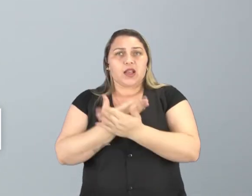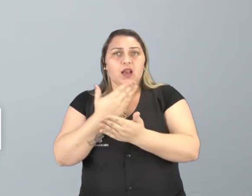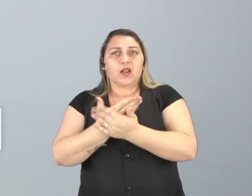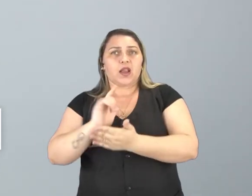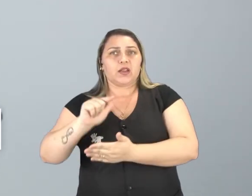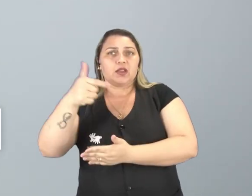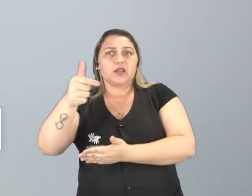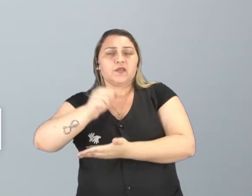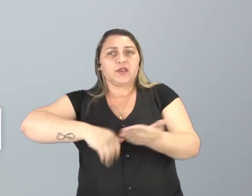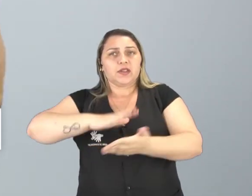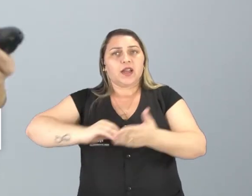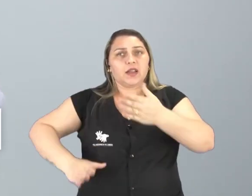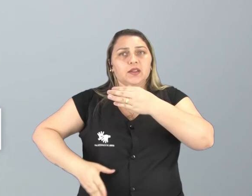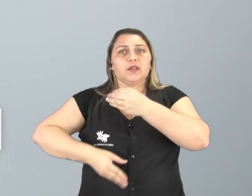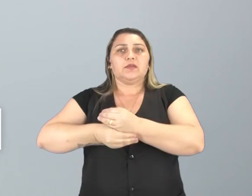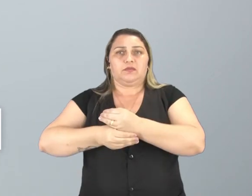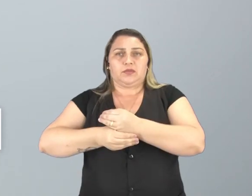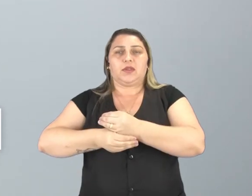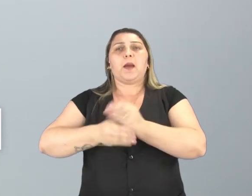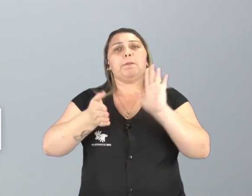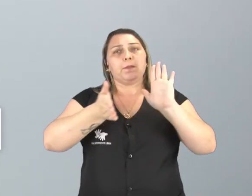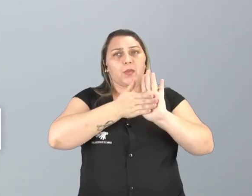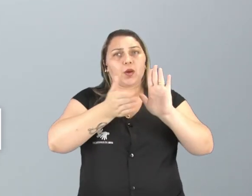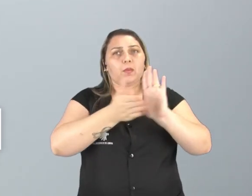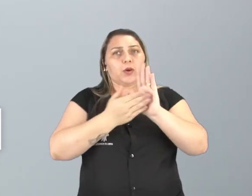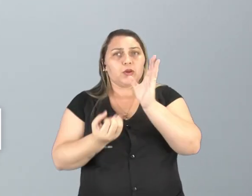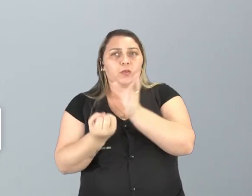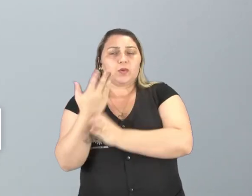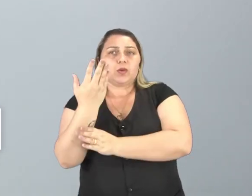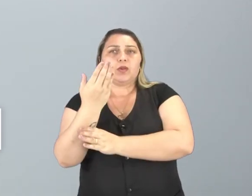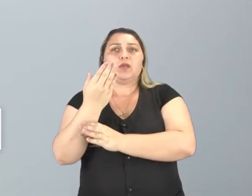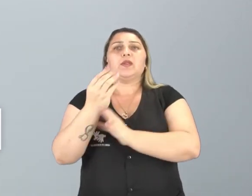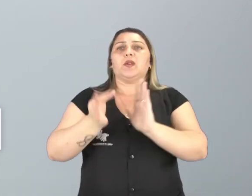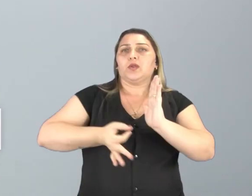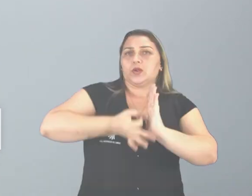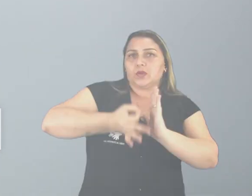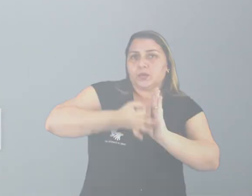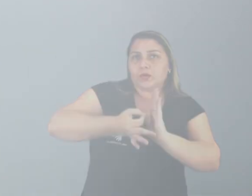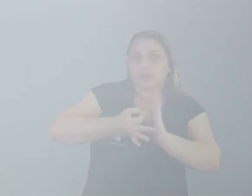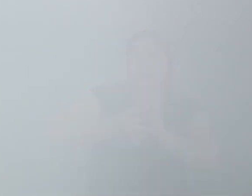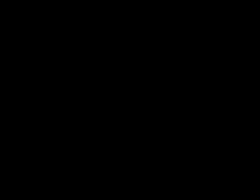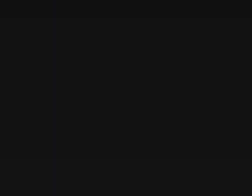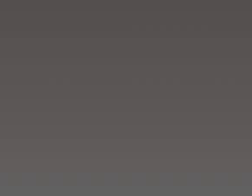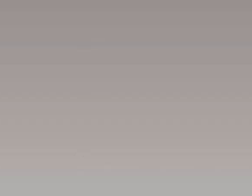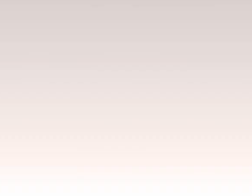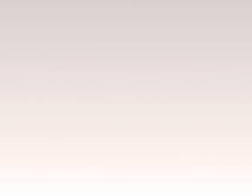complementares e a proposta de produção do artigo de opinião. Até a próxima!